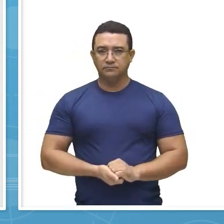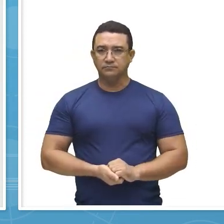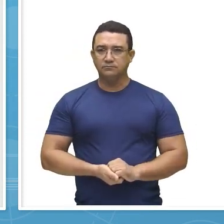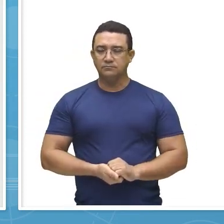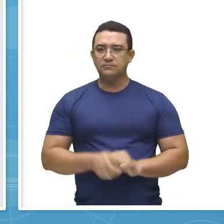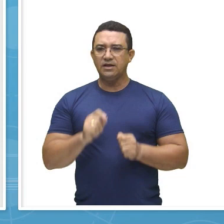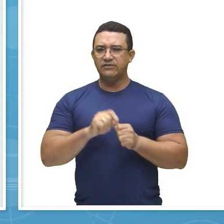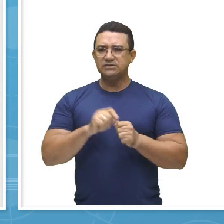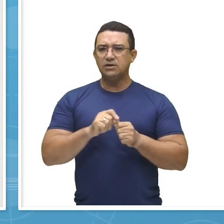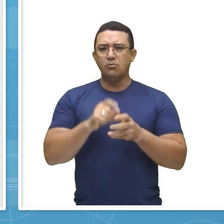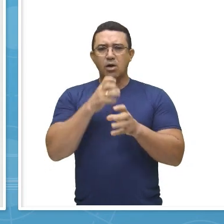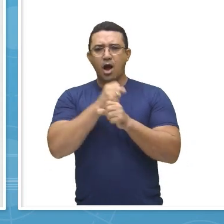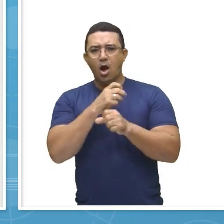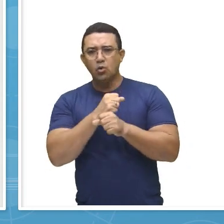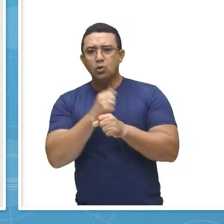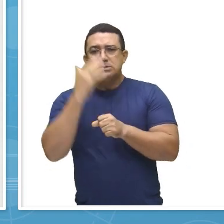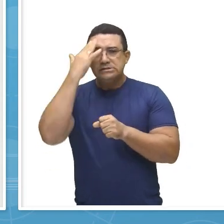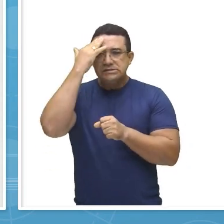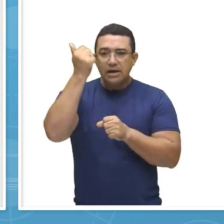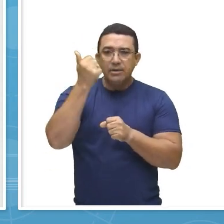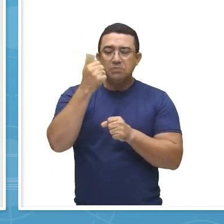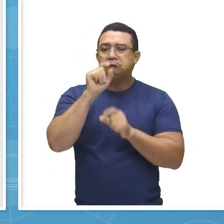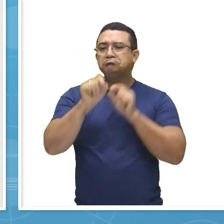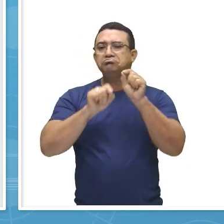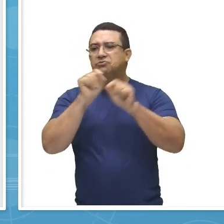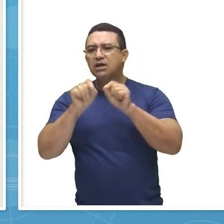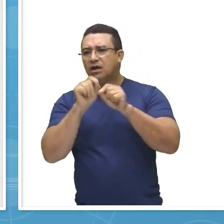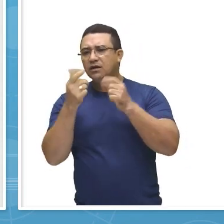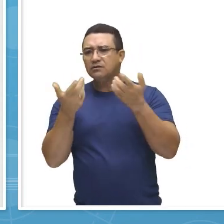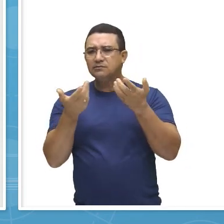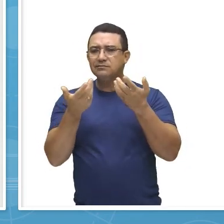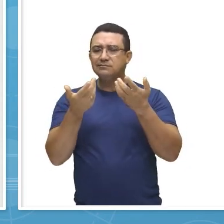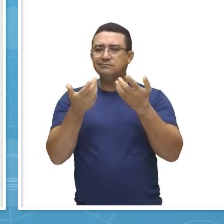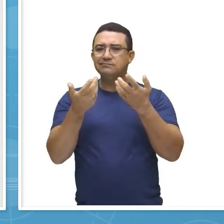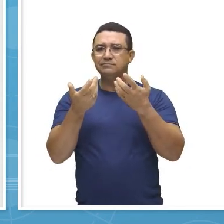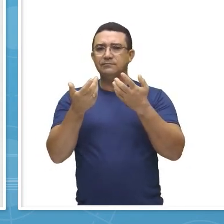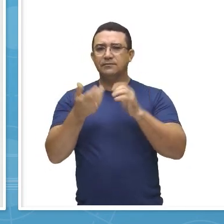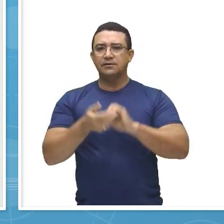fazer o cálculo, para saber quem é